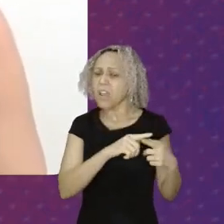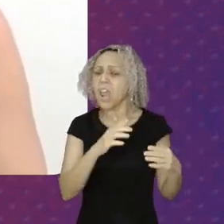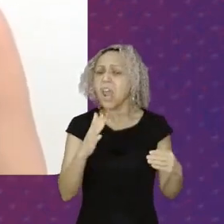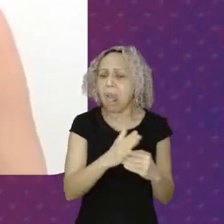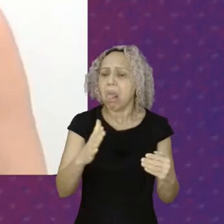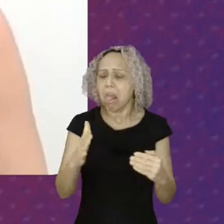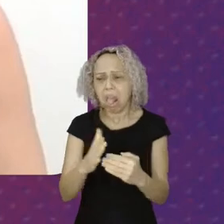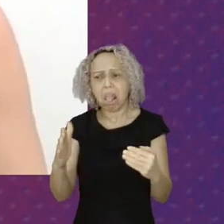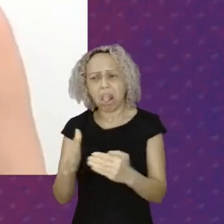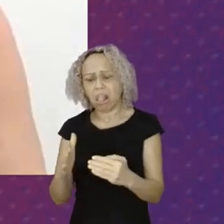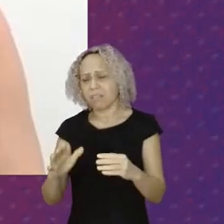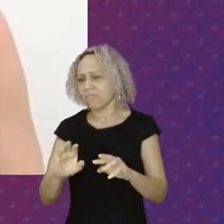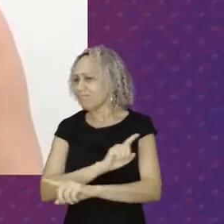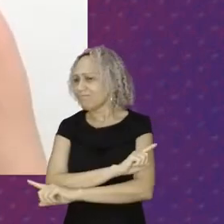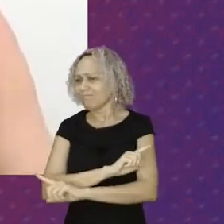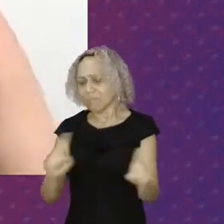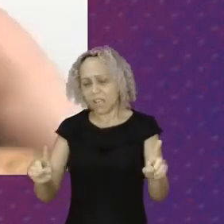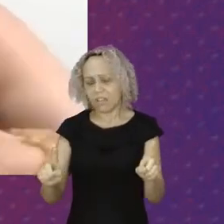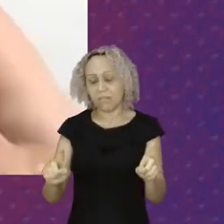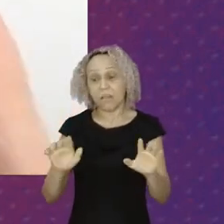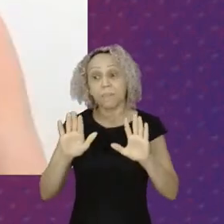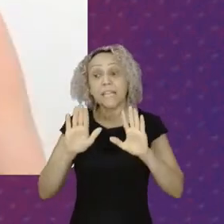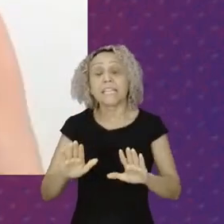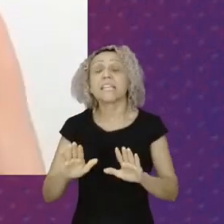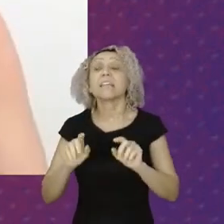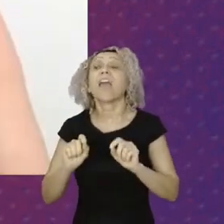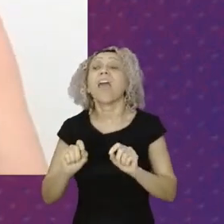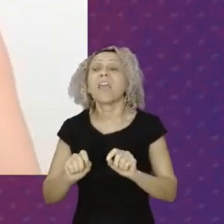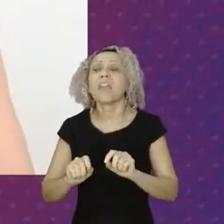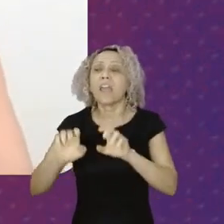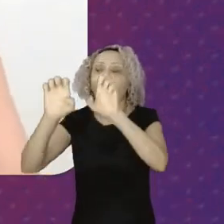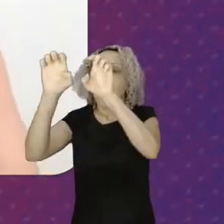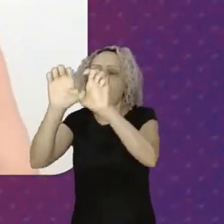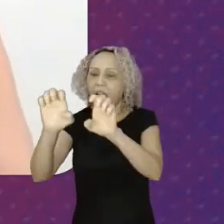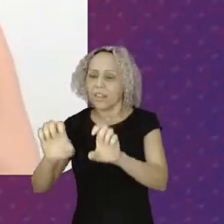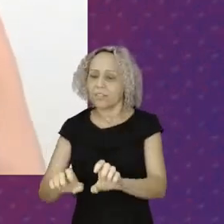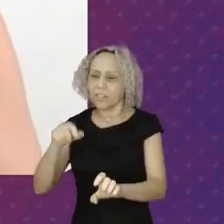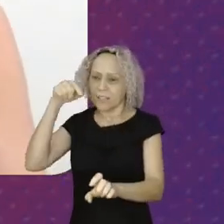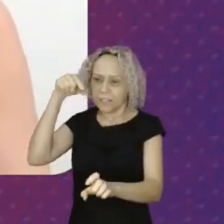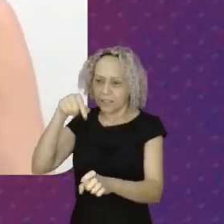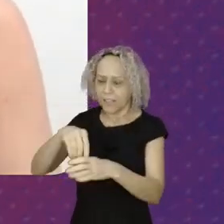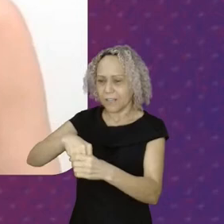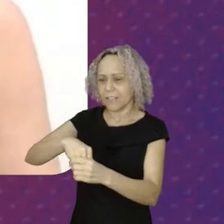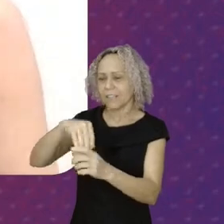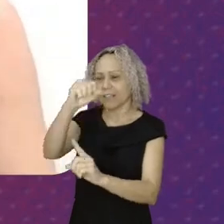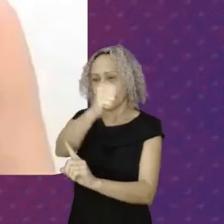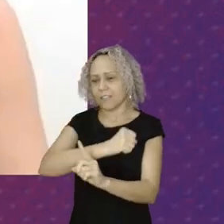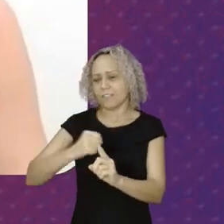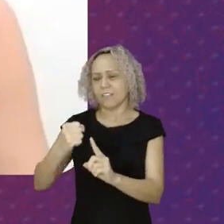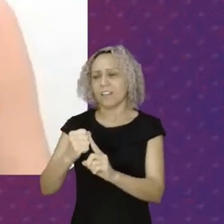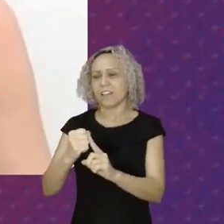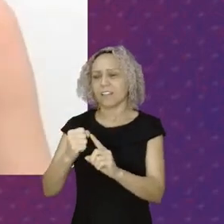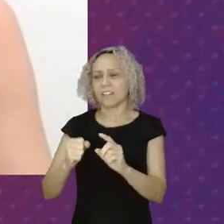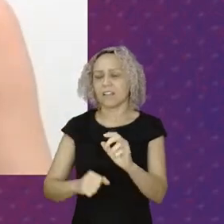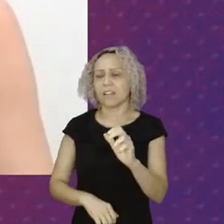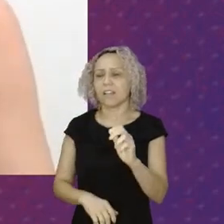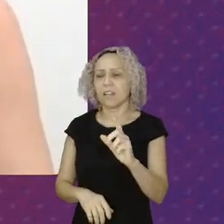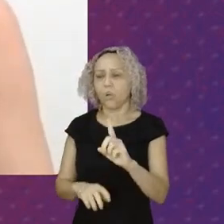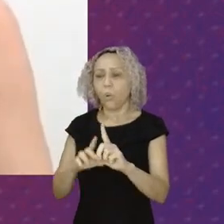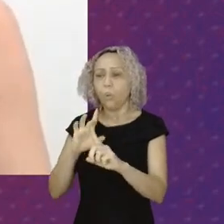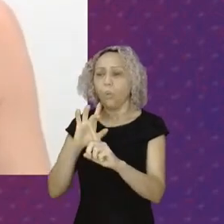enfrentam, mas sim a estrutura da sociedade. Então, o capacitismo é